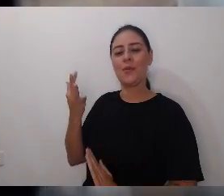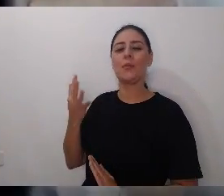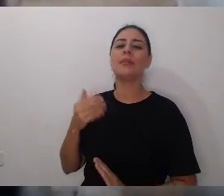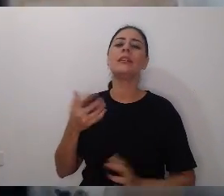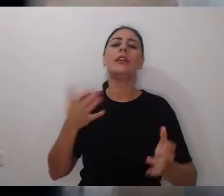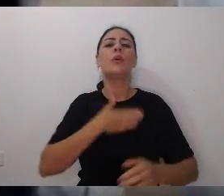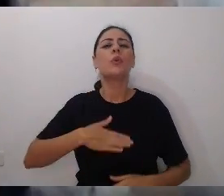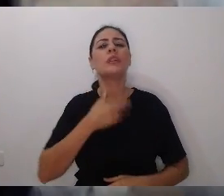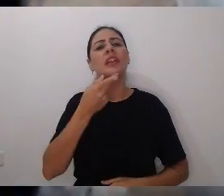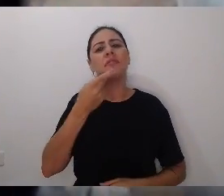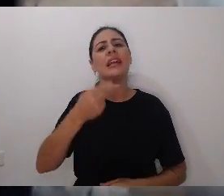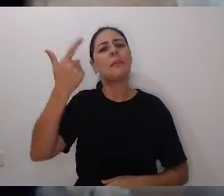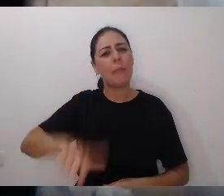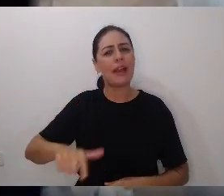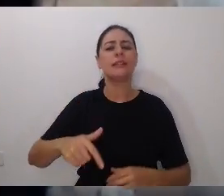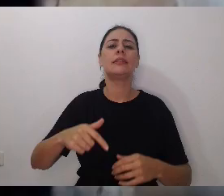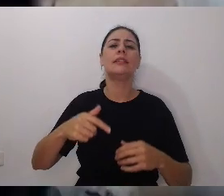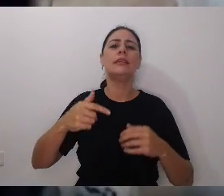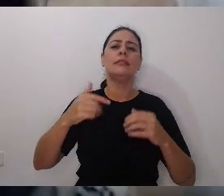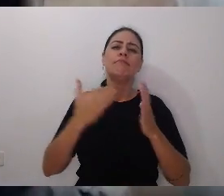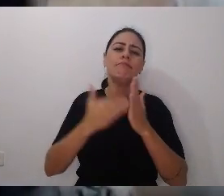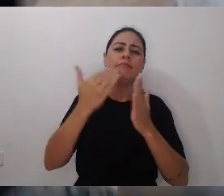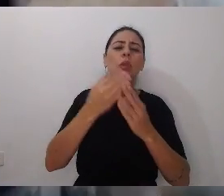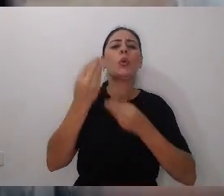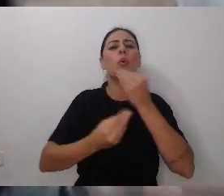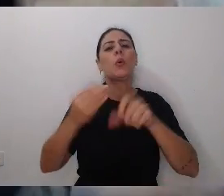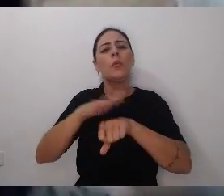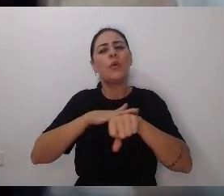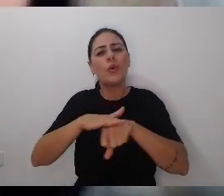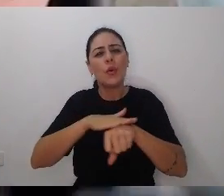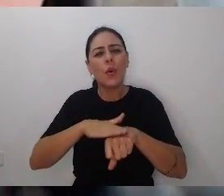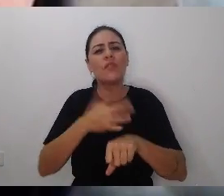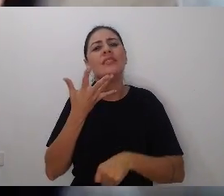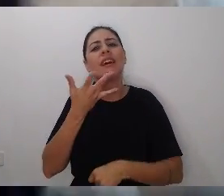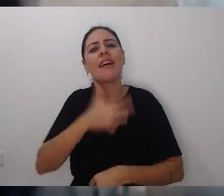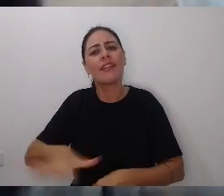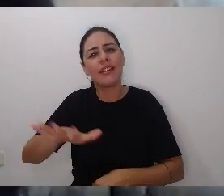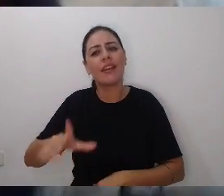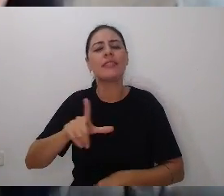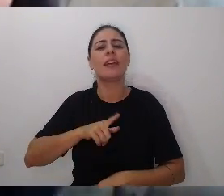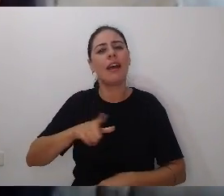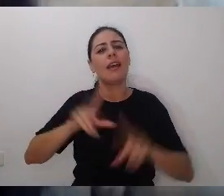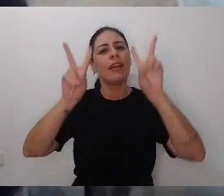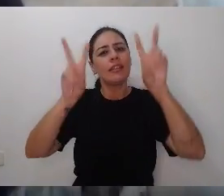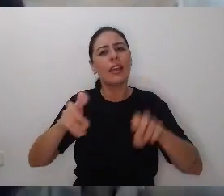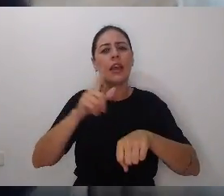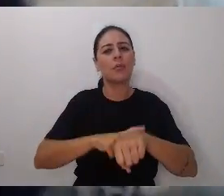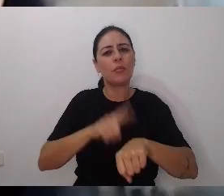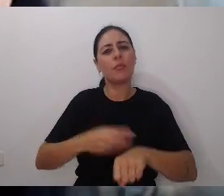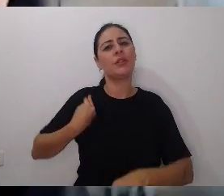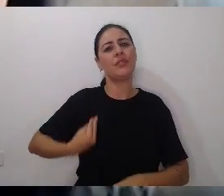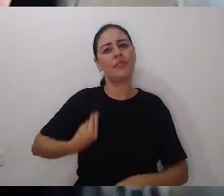unidades sobre o tema, surgiram muitas perguntas. E muitas perguntas já foram respondidas durante a tua fala, mas eu